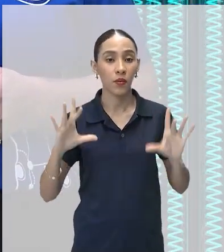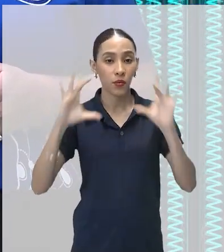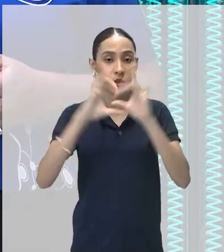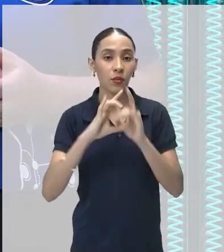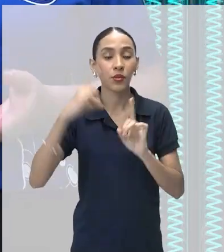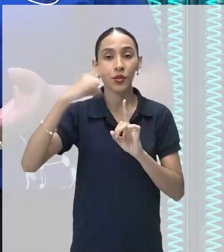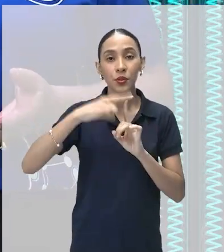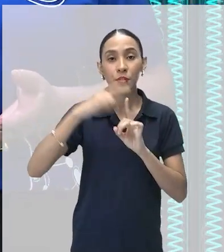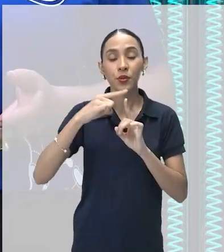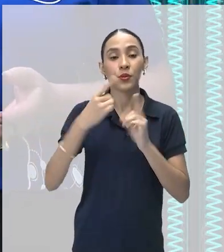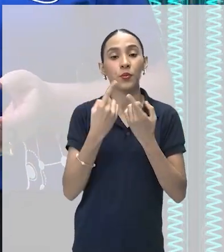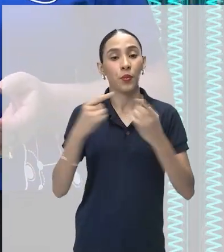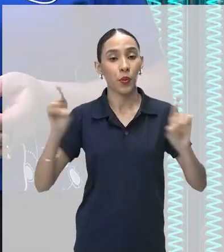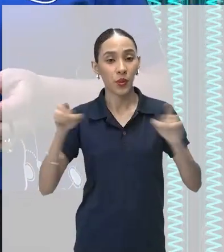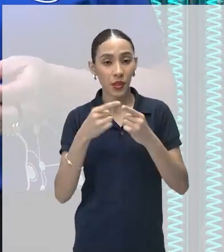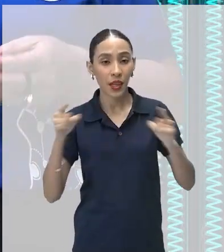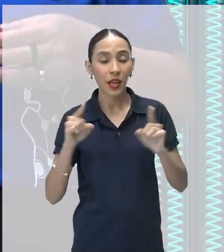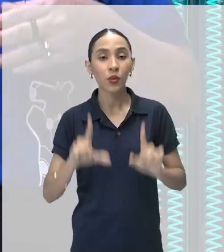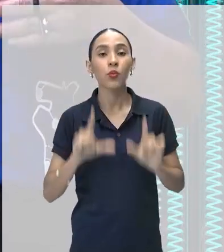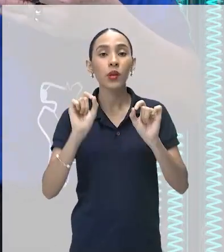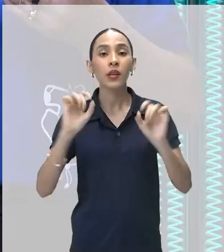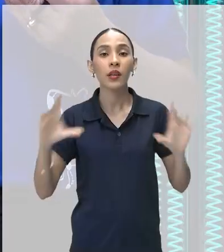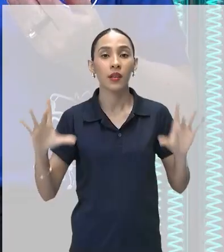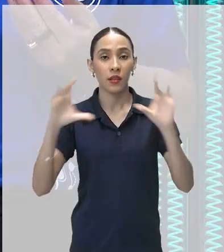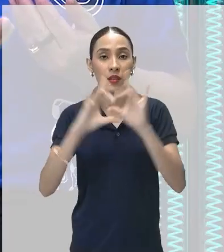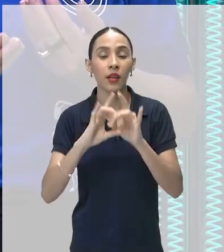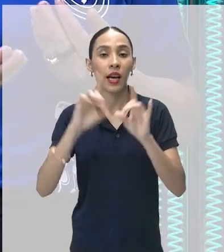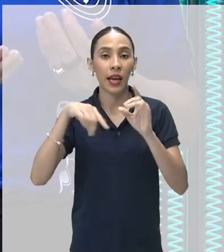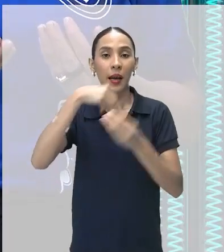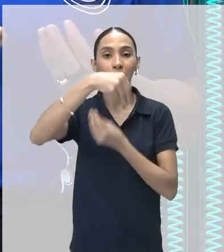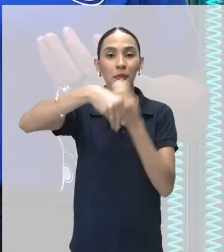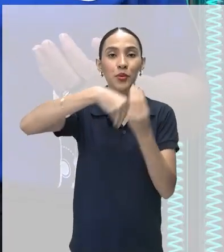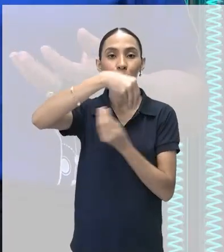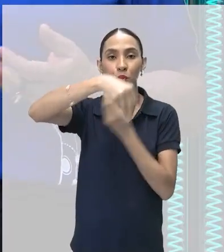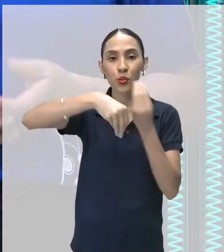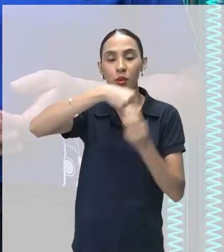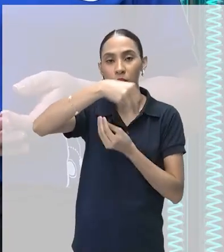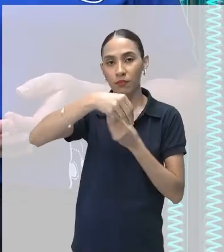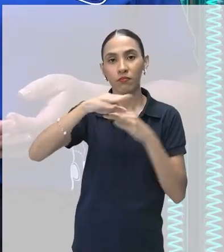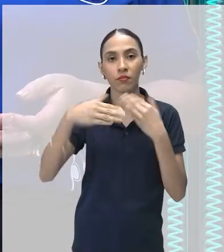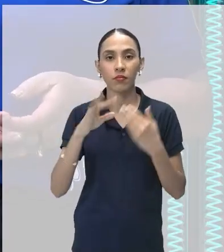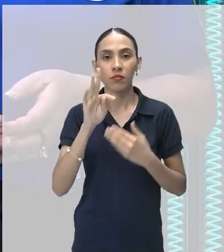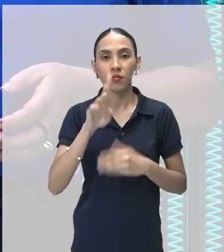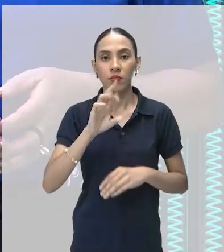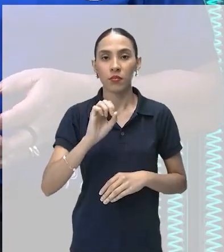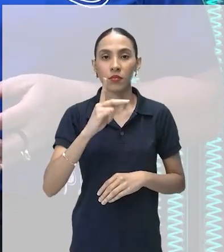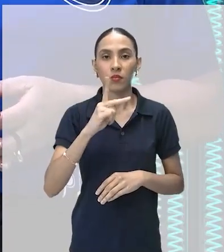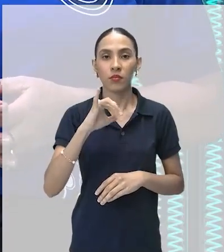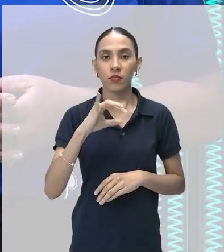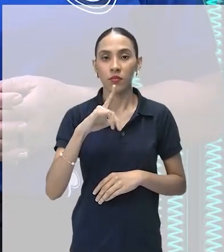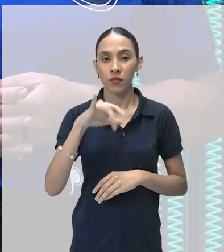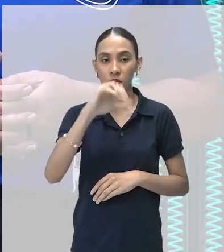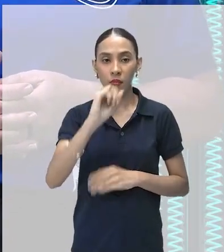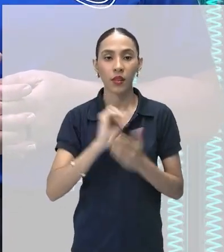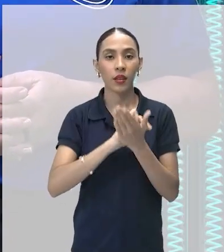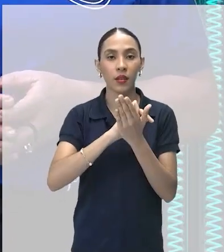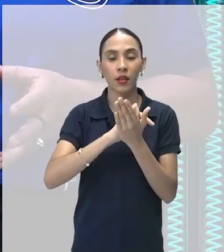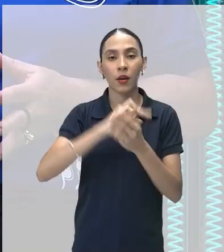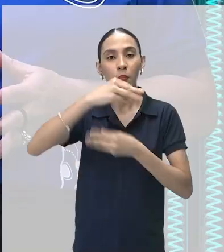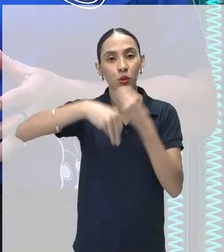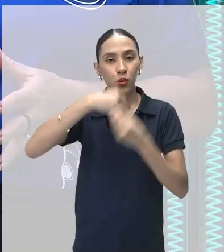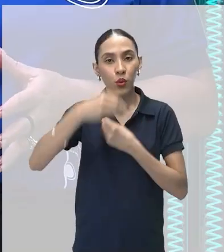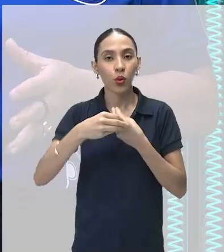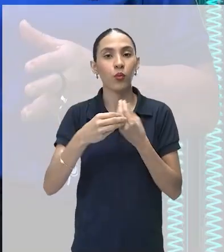de estilos musicais. Então, o que é a fusão? É justamente essa mistura, A Tropicália misturou os gêneros